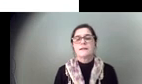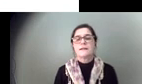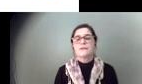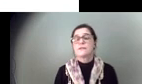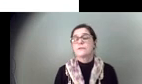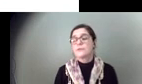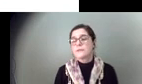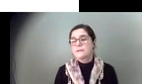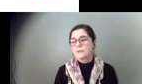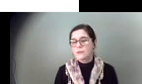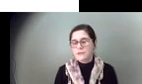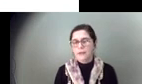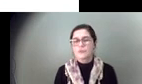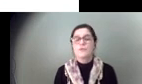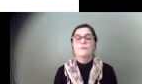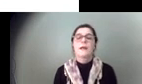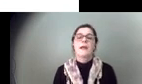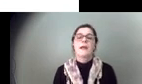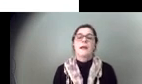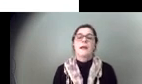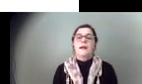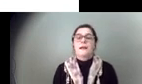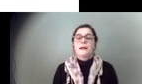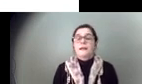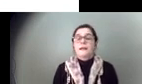para atender nossa formação docente.